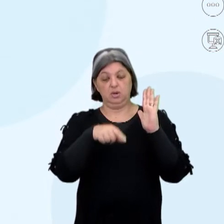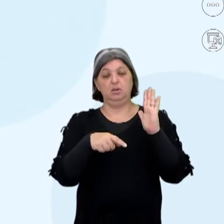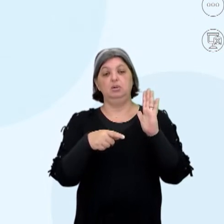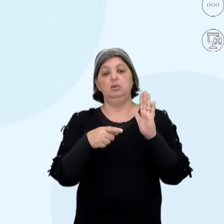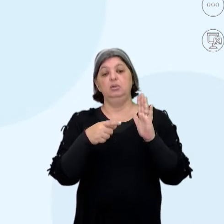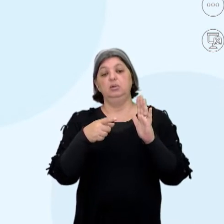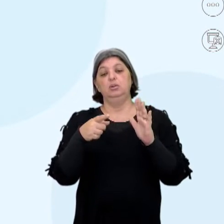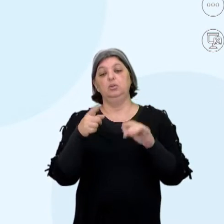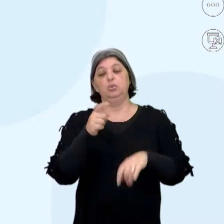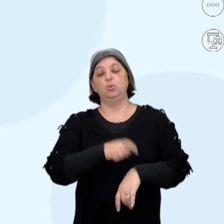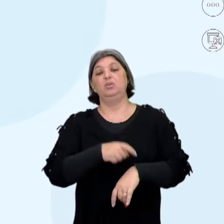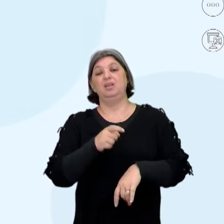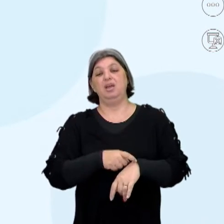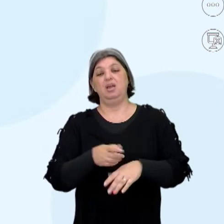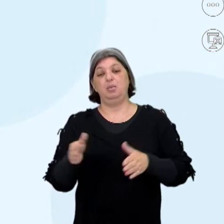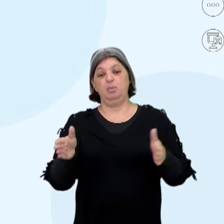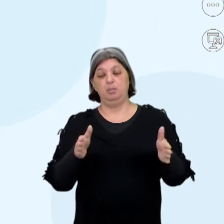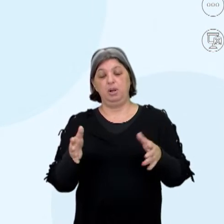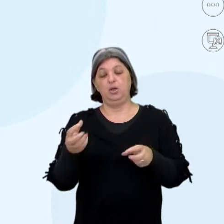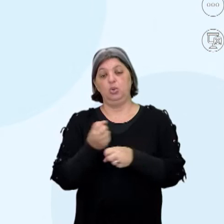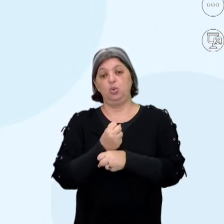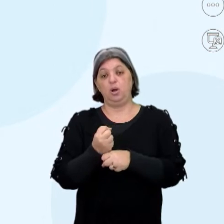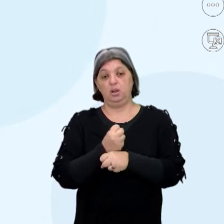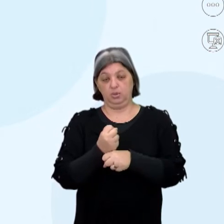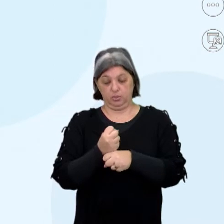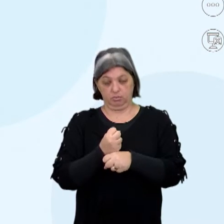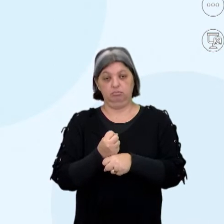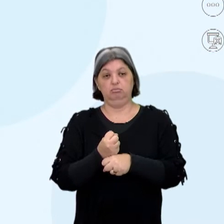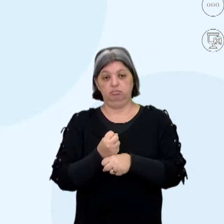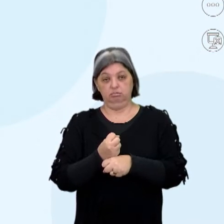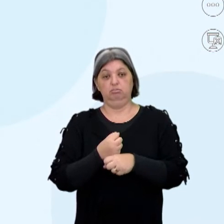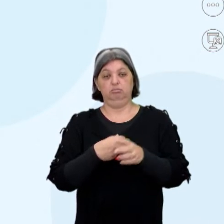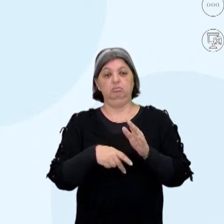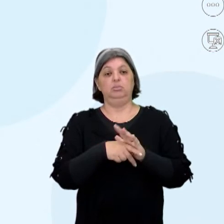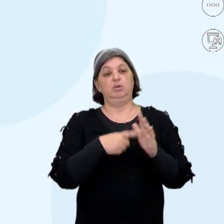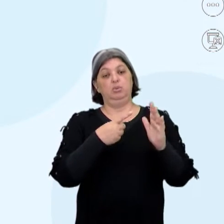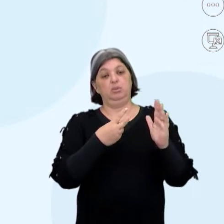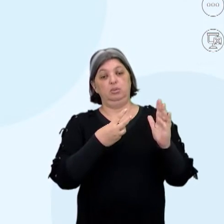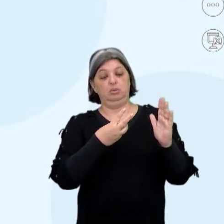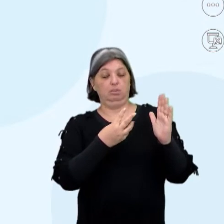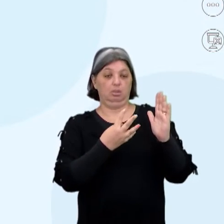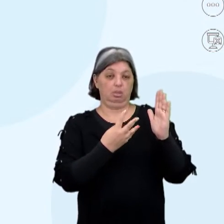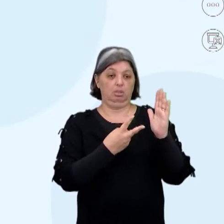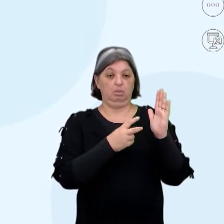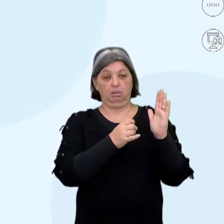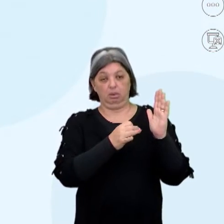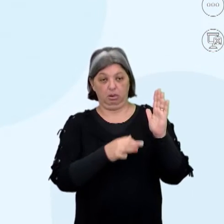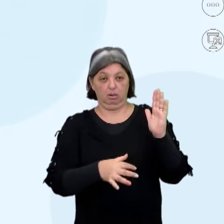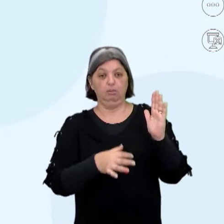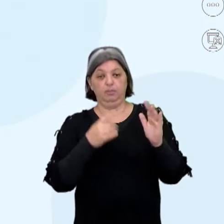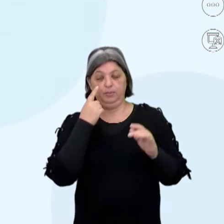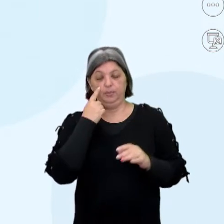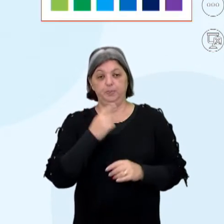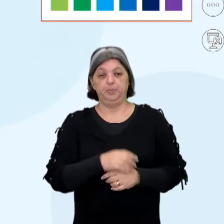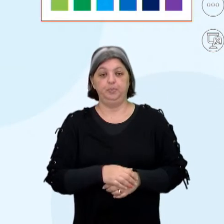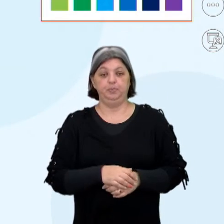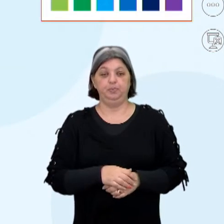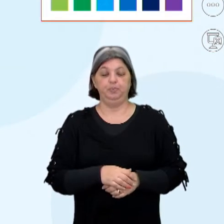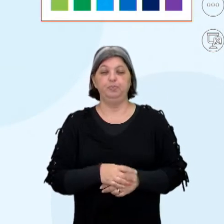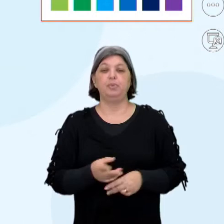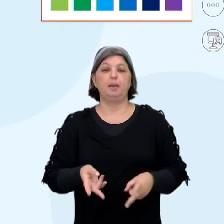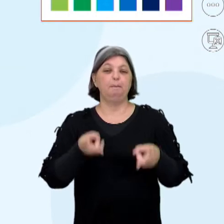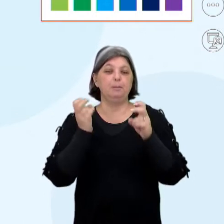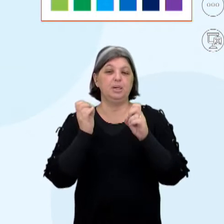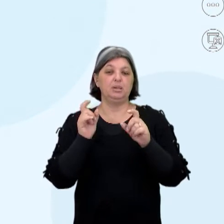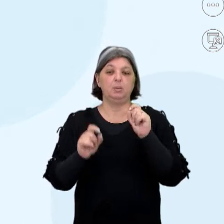do tempo em si, tá? Então aqui, ó, ano 0, ano 1, 2, 3, 4 e assim por diante. Perceba que aí